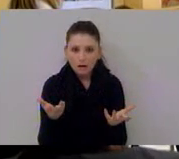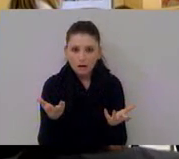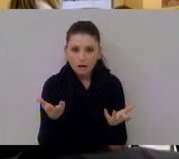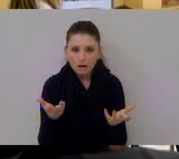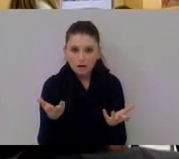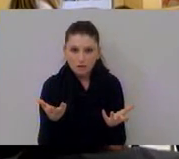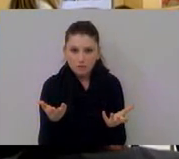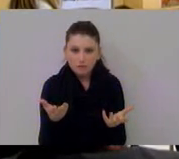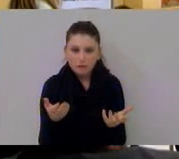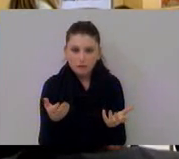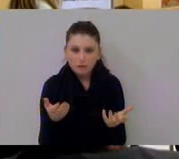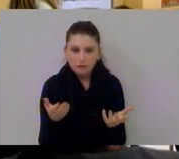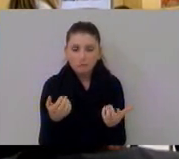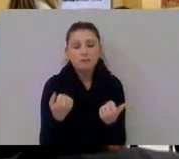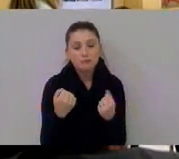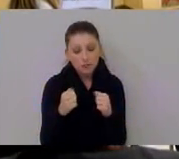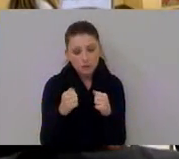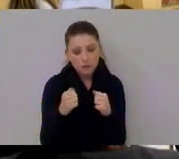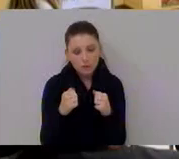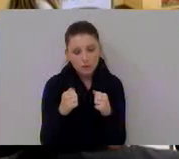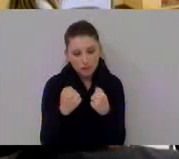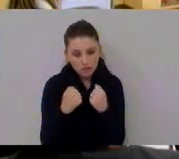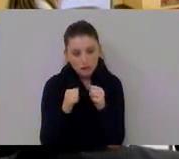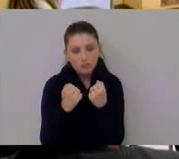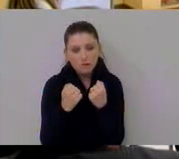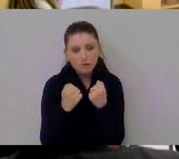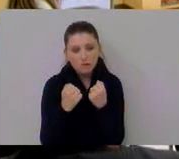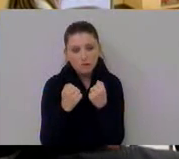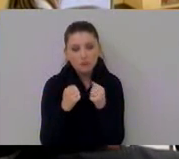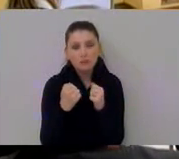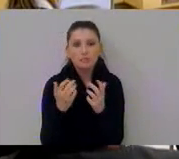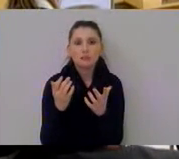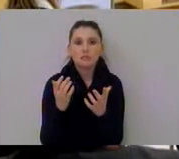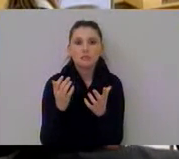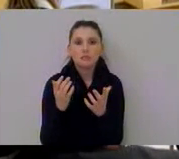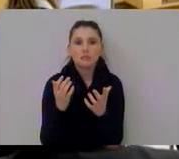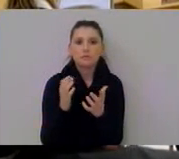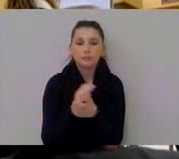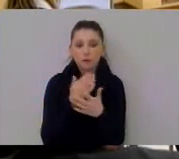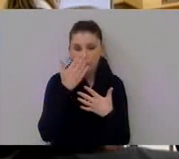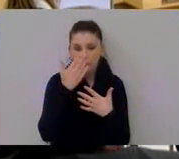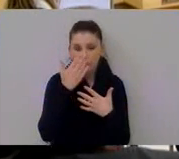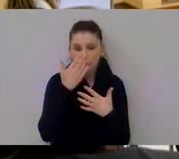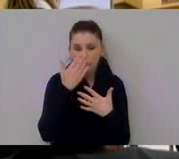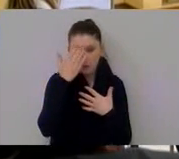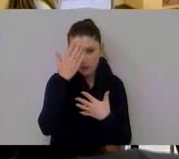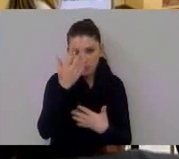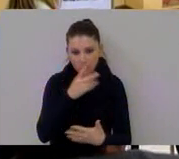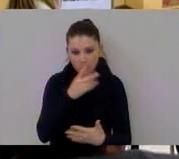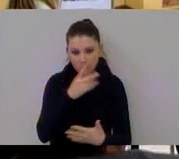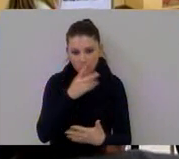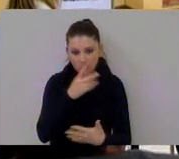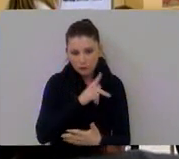que ser melhor do que aquele que era. Obrigado, senhor presidente.